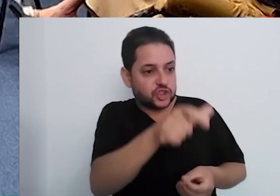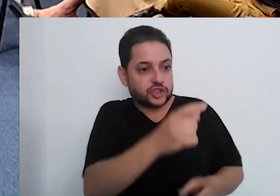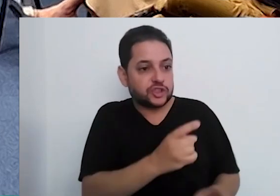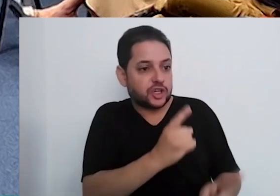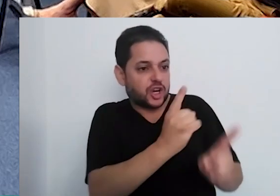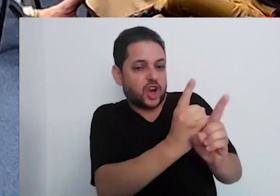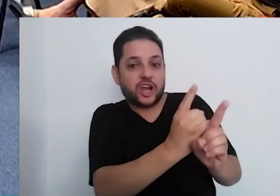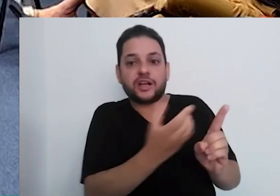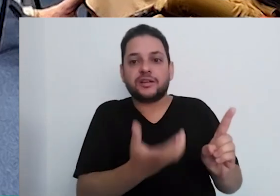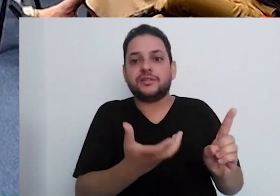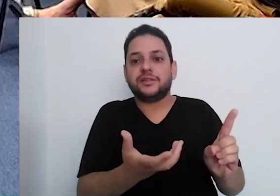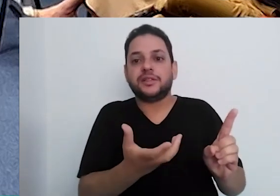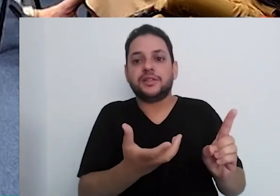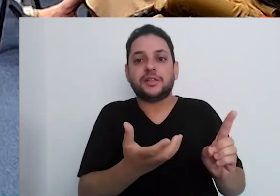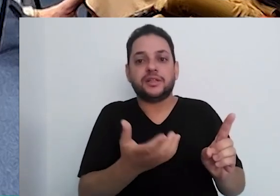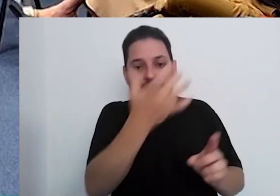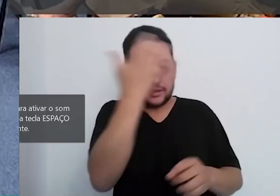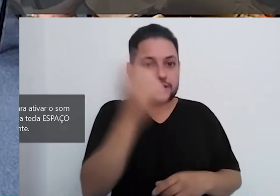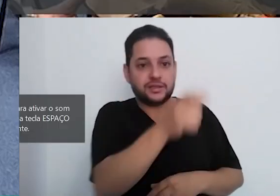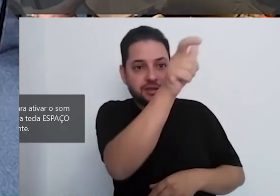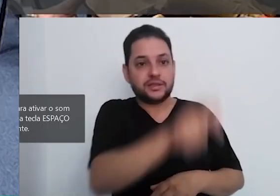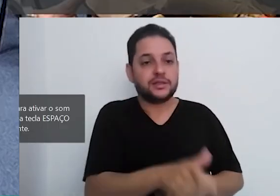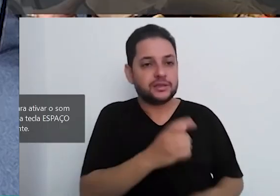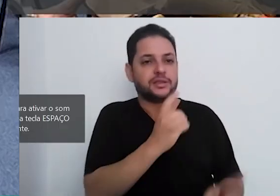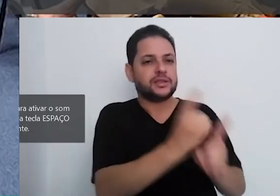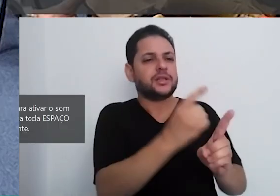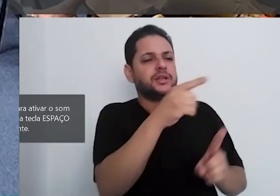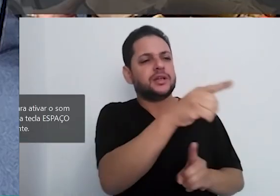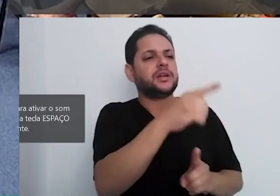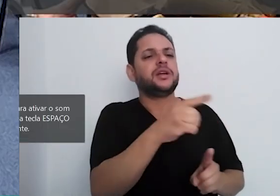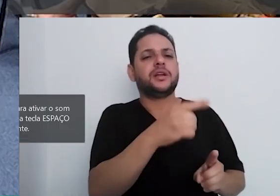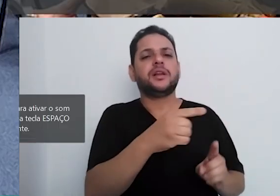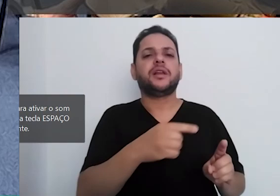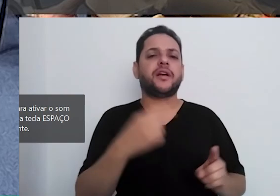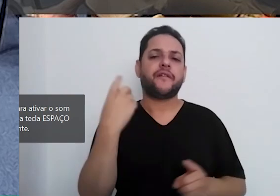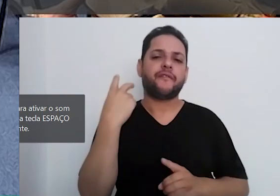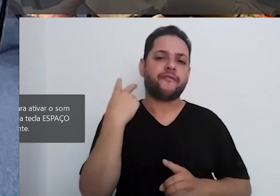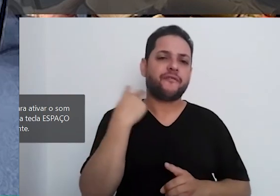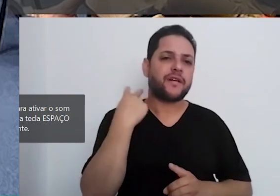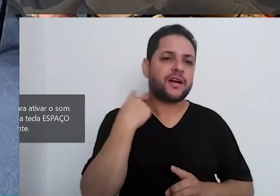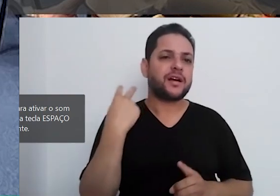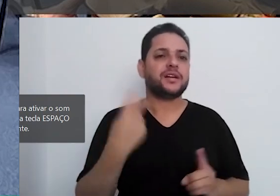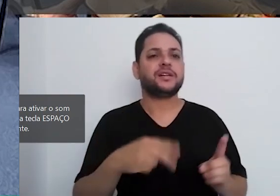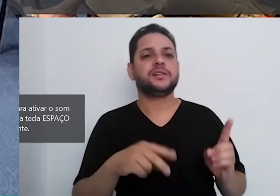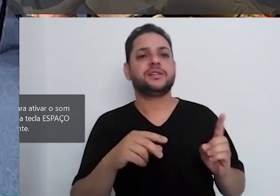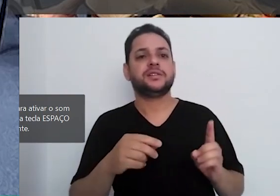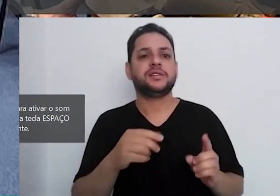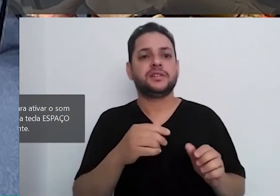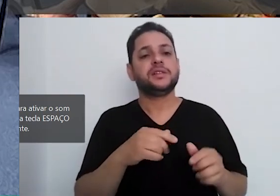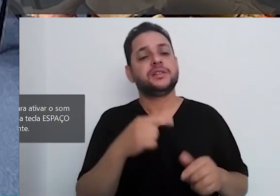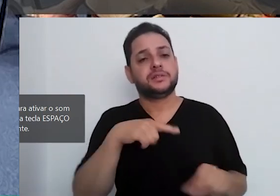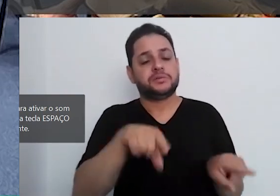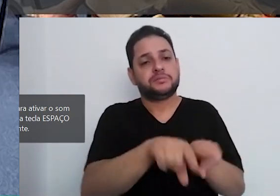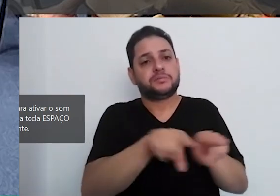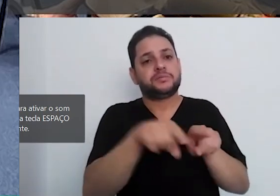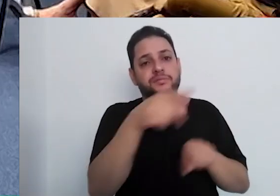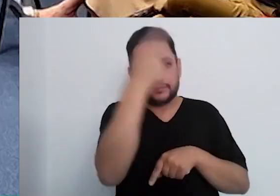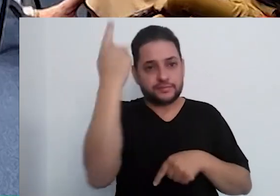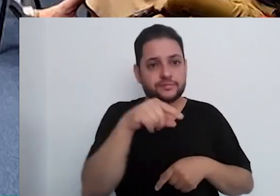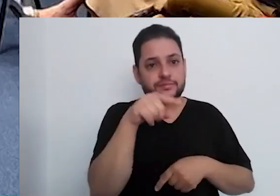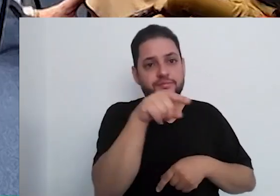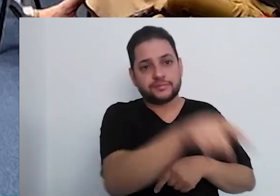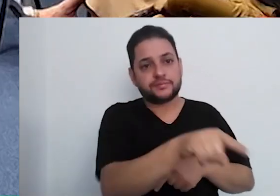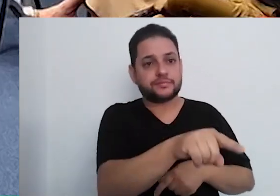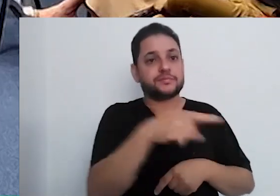personagem então eu quero uma pessoa que seja vítima Eu quero uma pessoa que seja ofensora eu quero uma pessoa que tenha que tenha passado